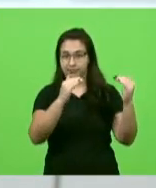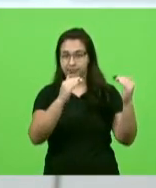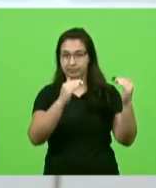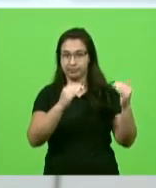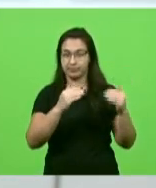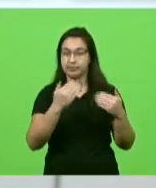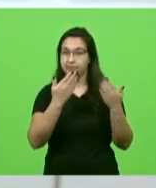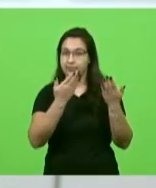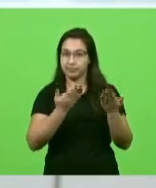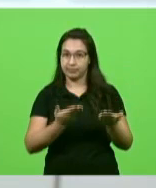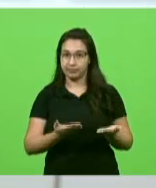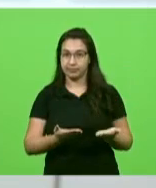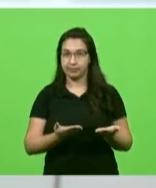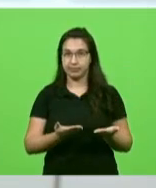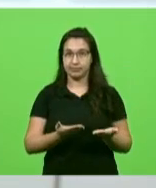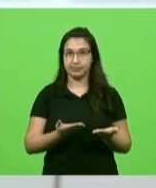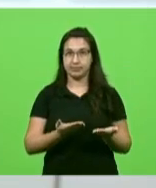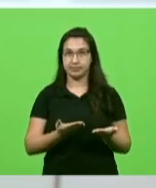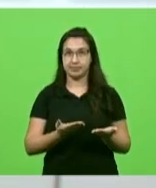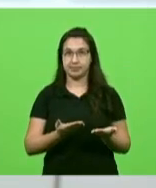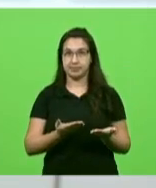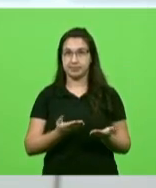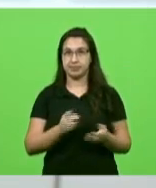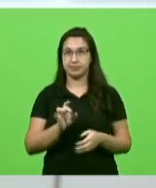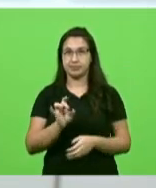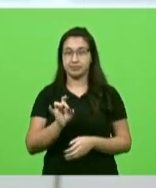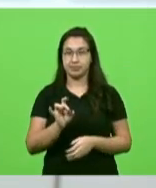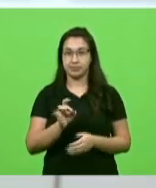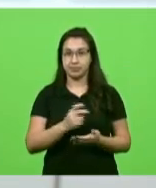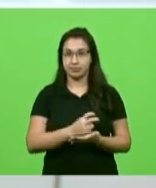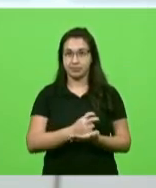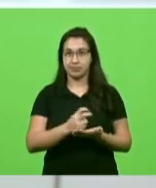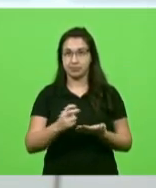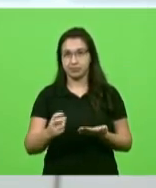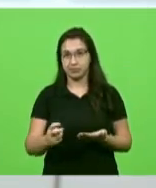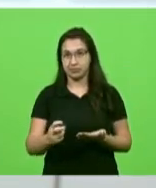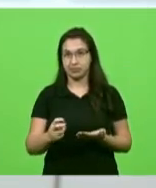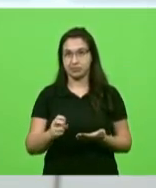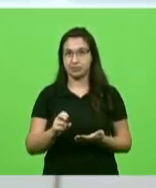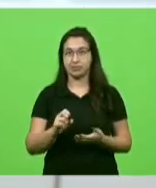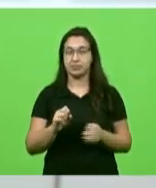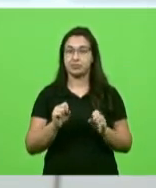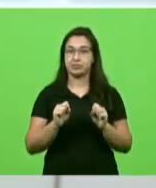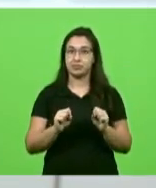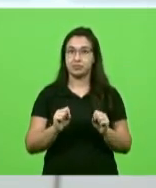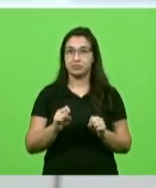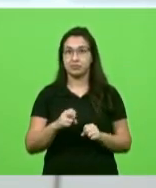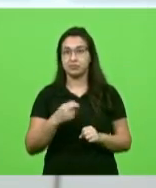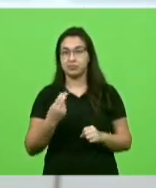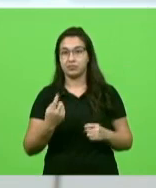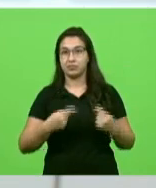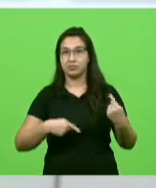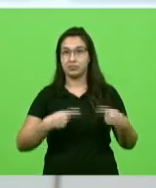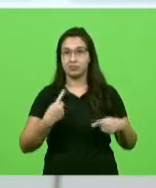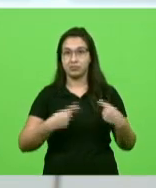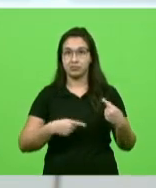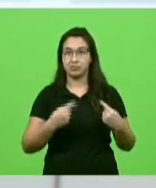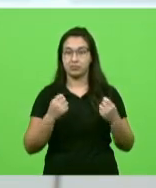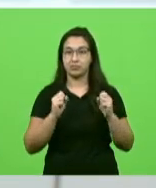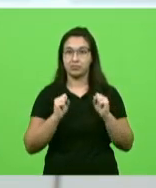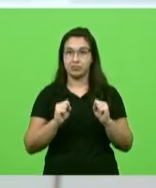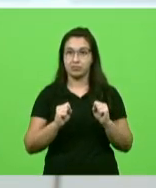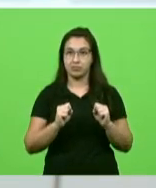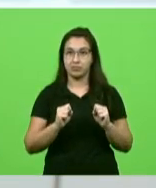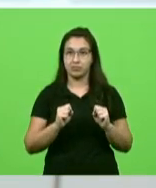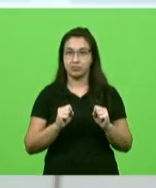procedimento hora hein seja apenas o impeachment hora permite que a sanção política se adicione